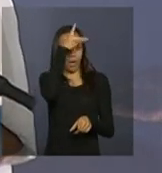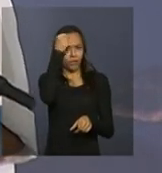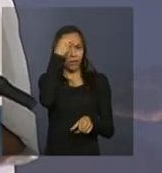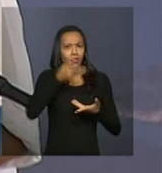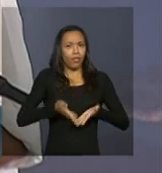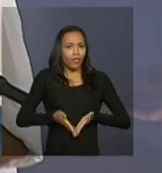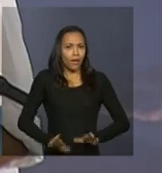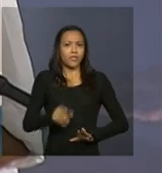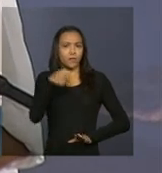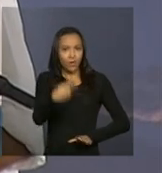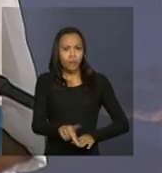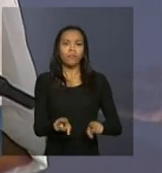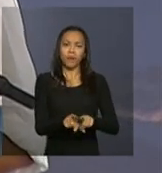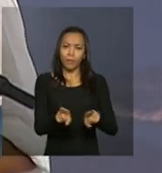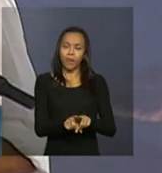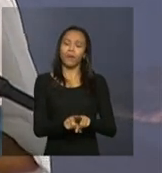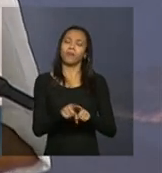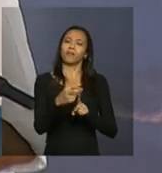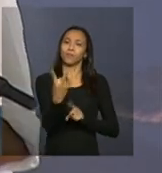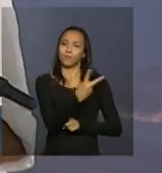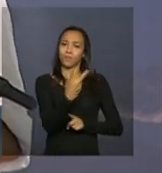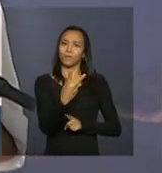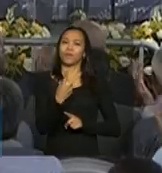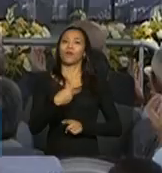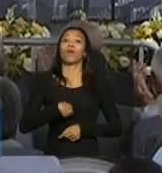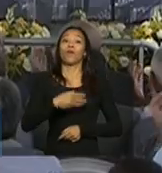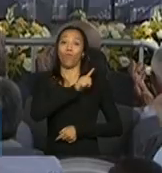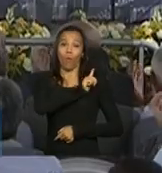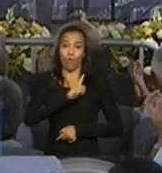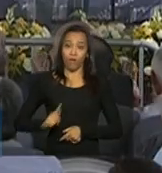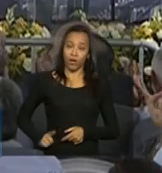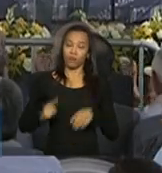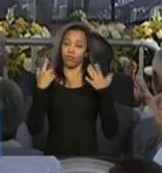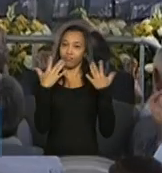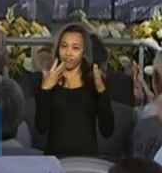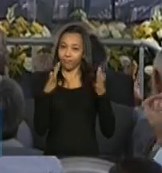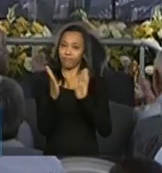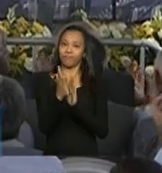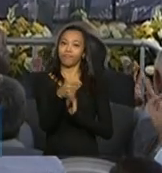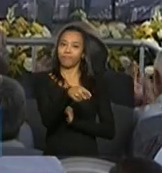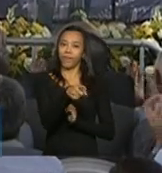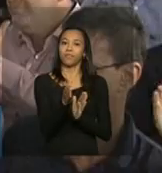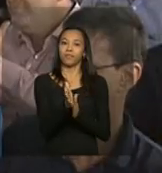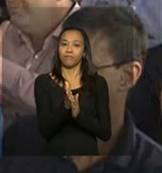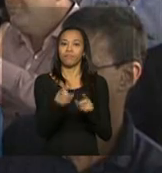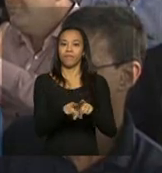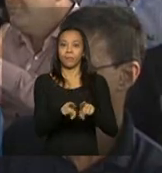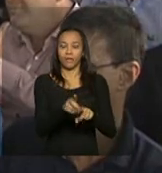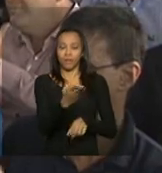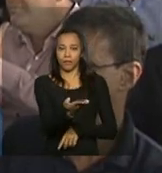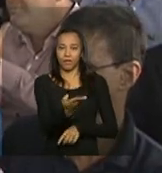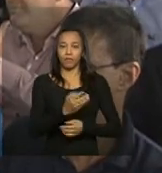cidade do Rio de Janeiro, o Pezão é carioca, então uma salva de palmas para o nosso governador Pezão. Queria